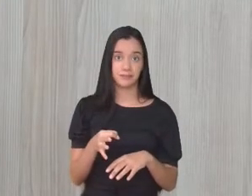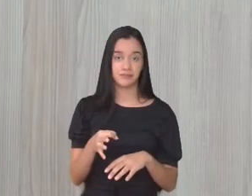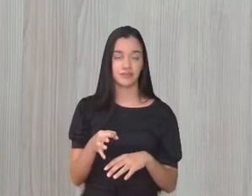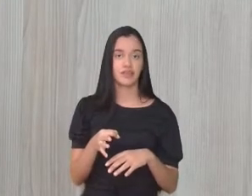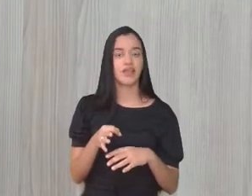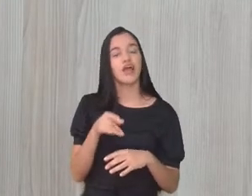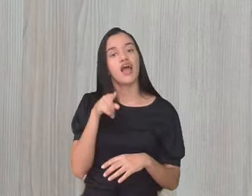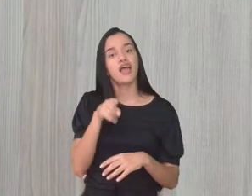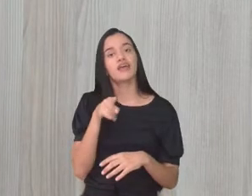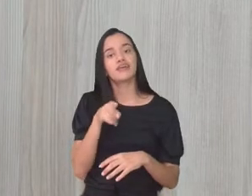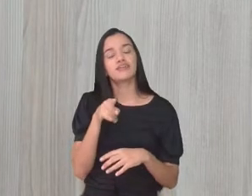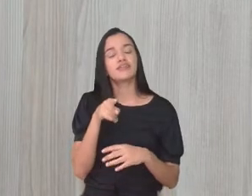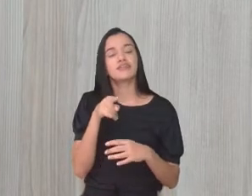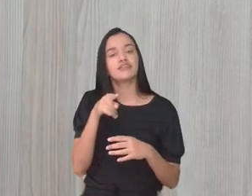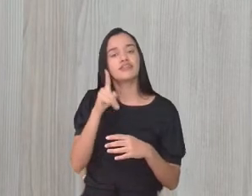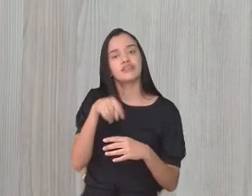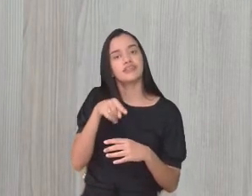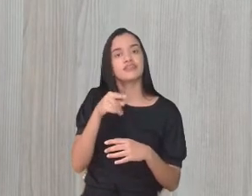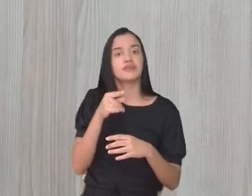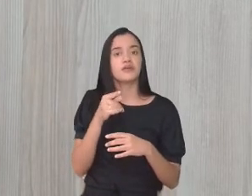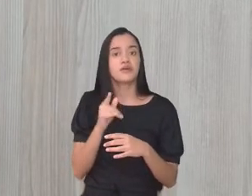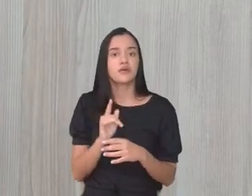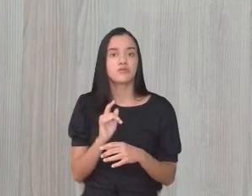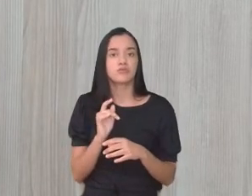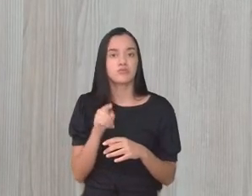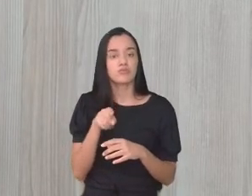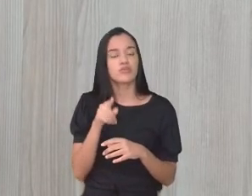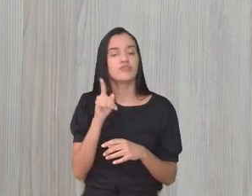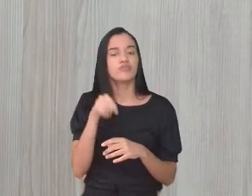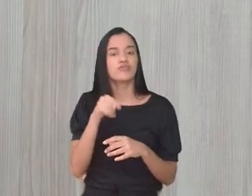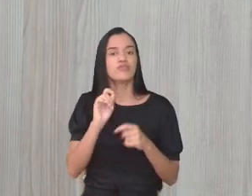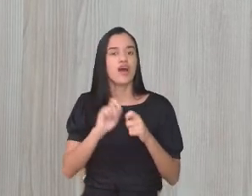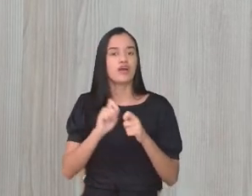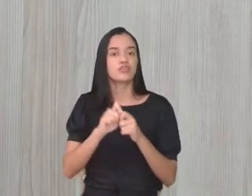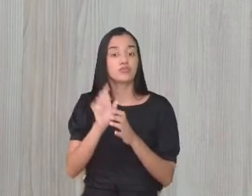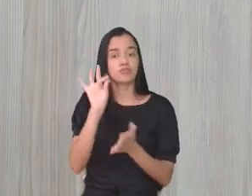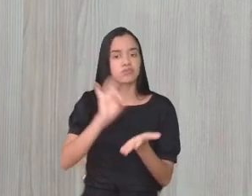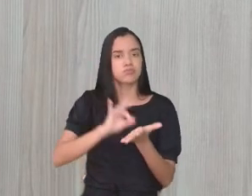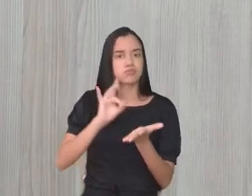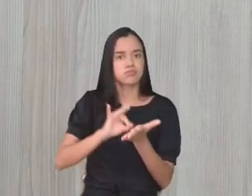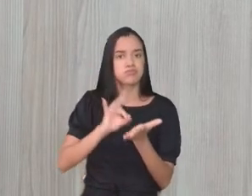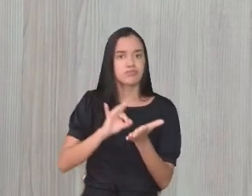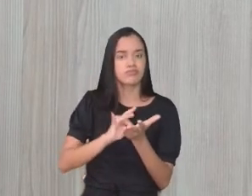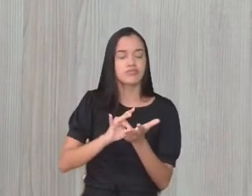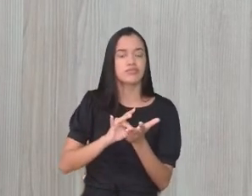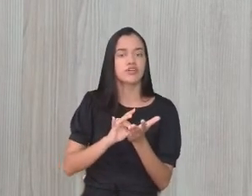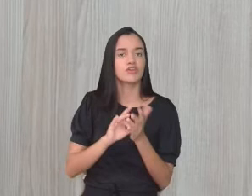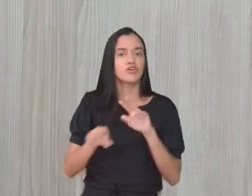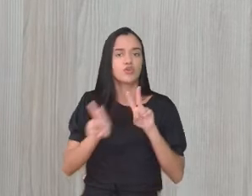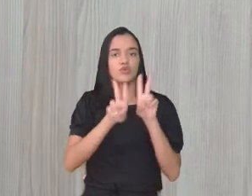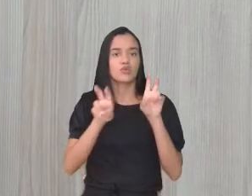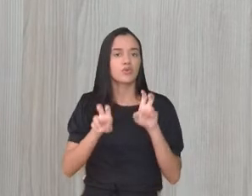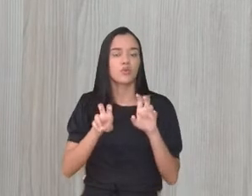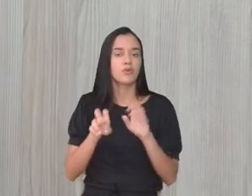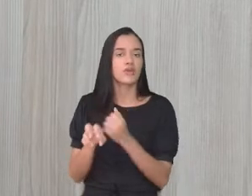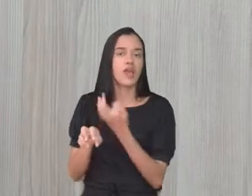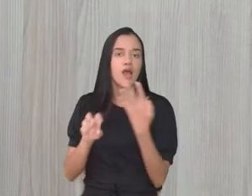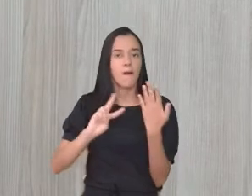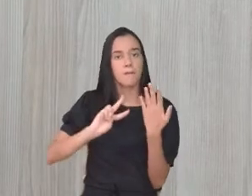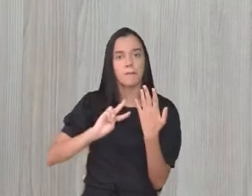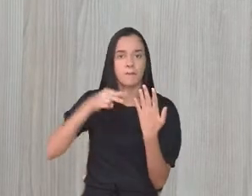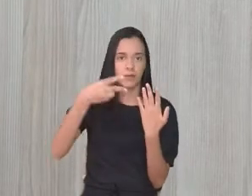essa propriedade que faz com que seja verdadeira essa questão da potência que